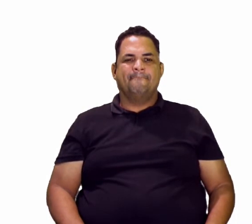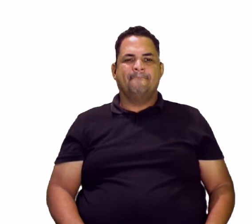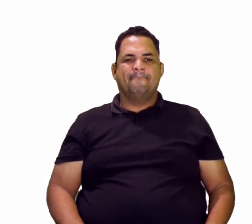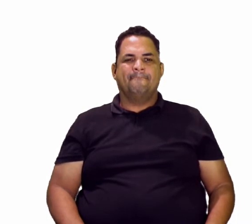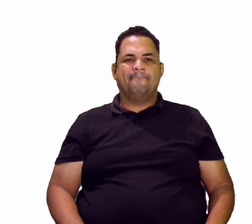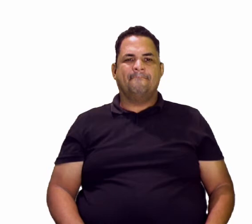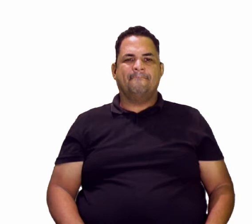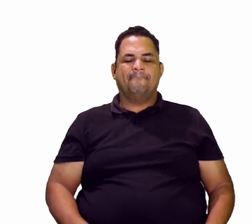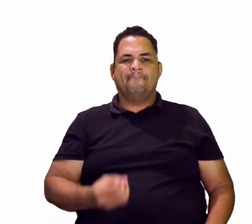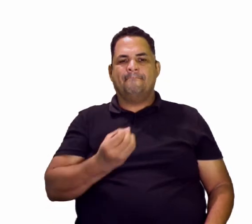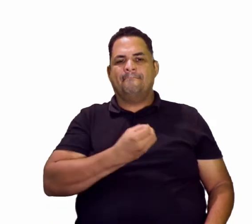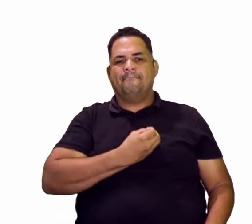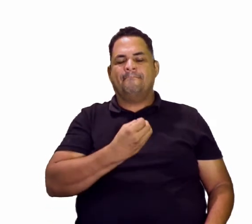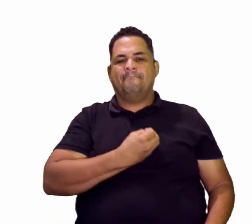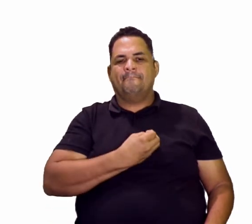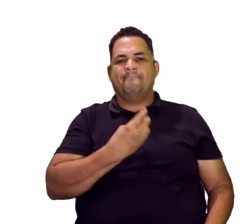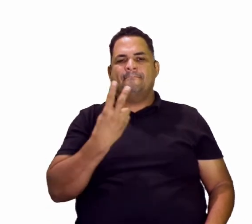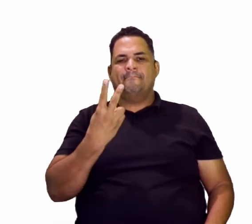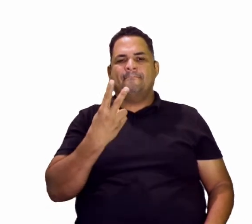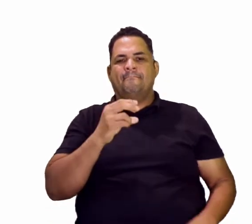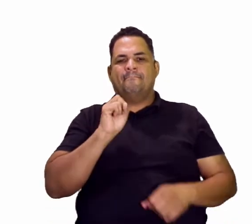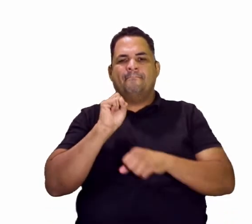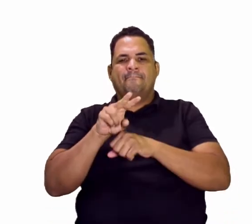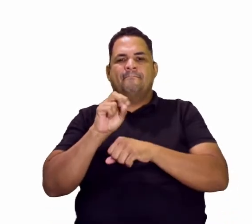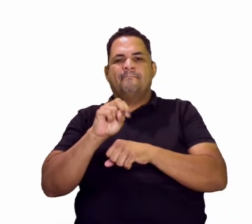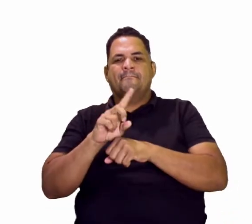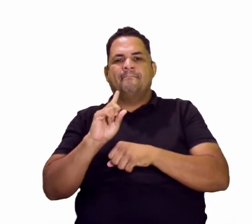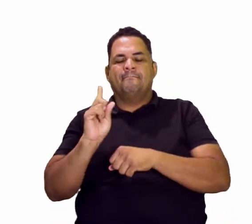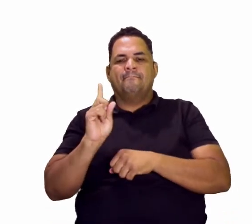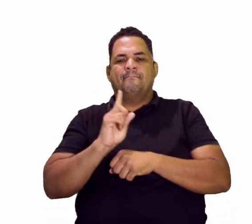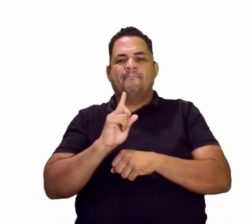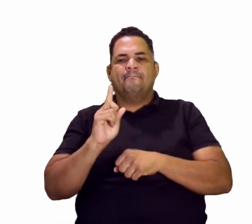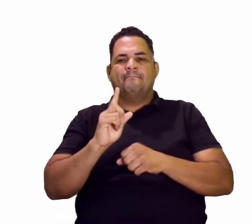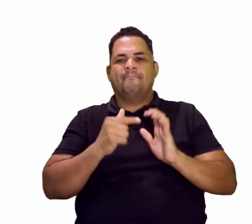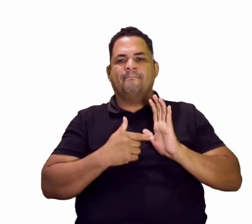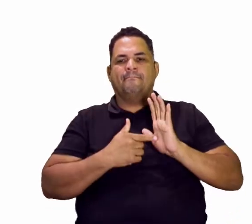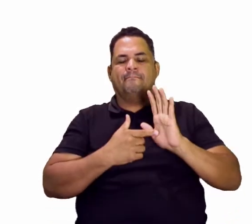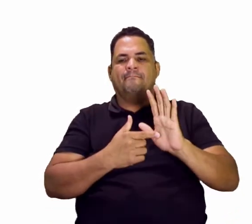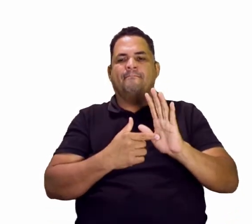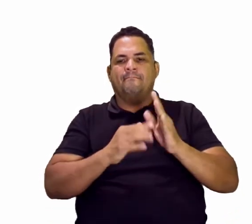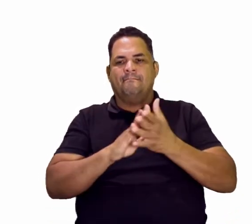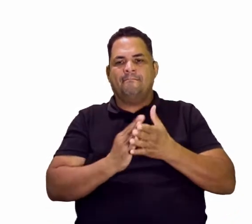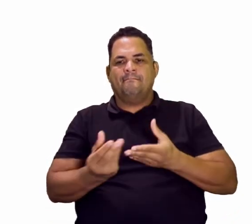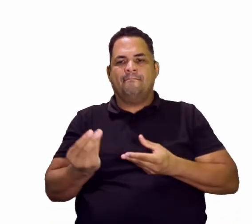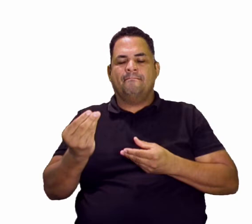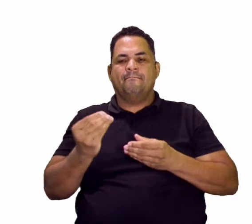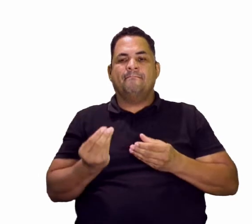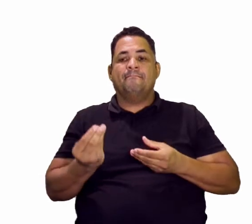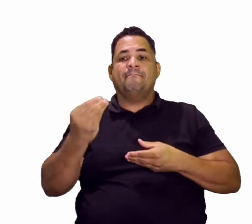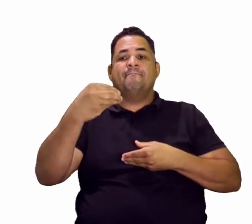Vamos. Questão de número 2. Os vírus não se apresentam